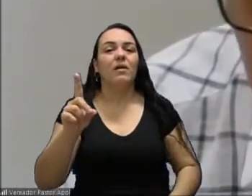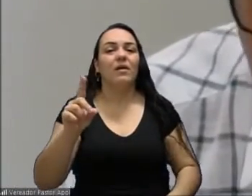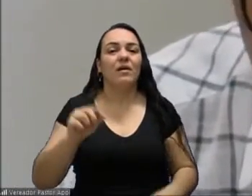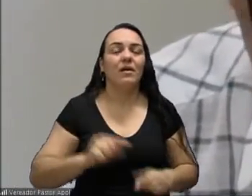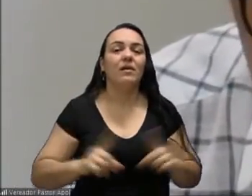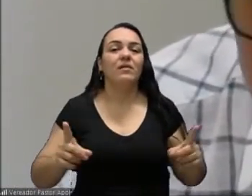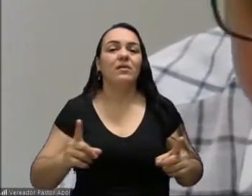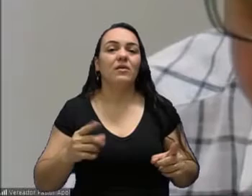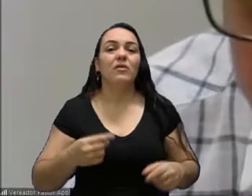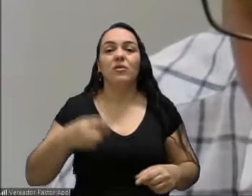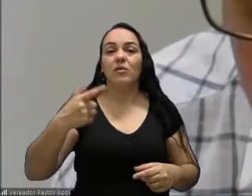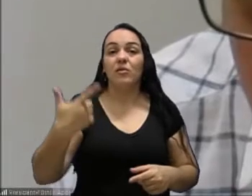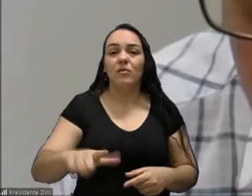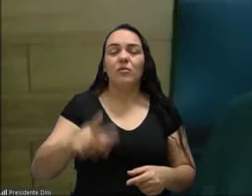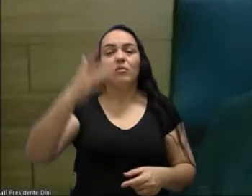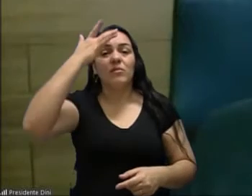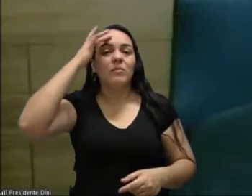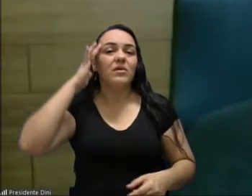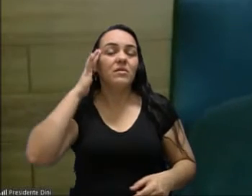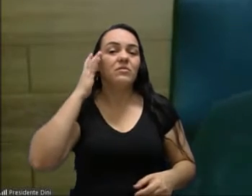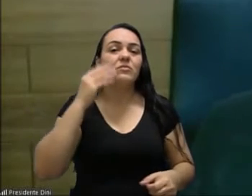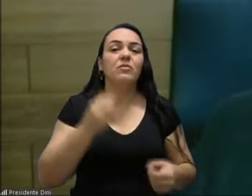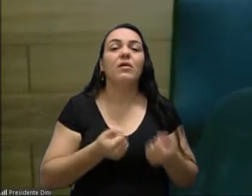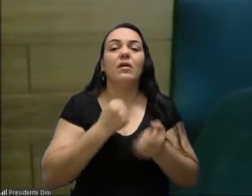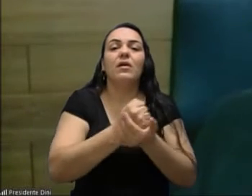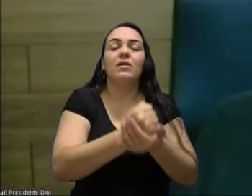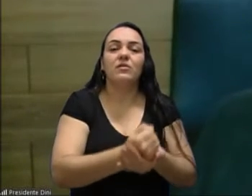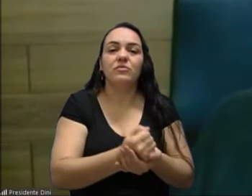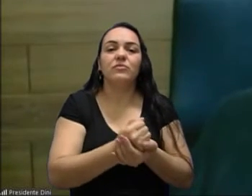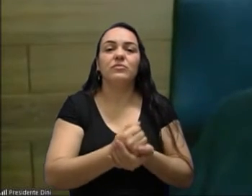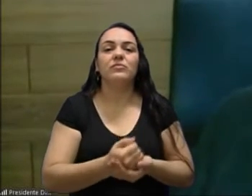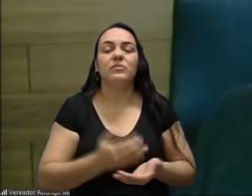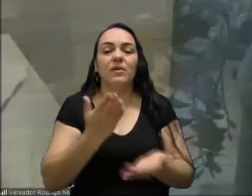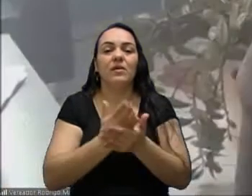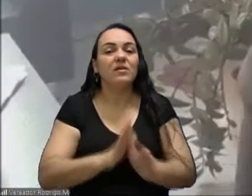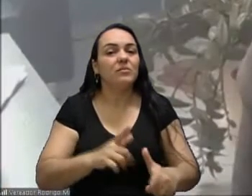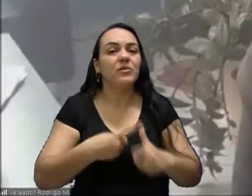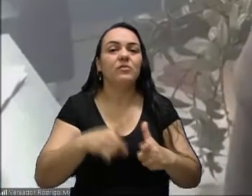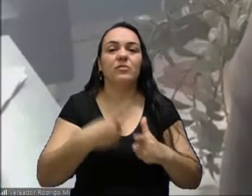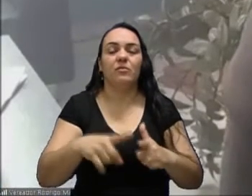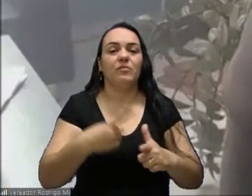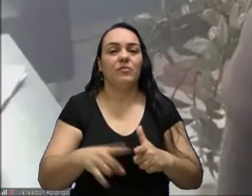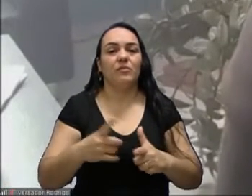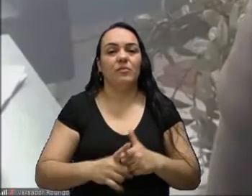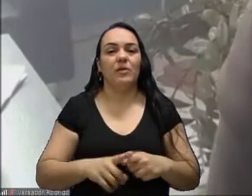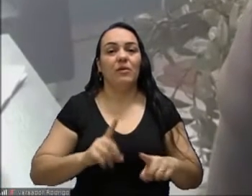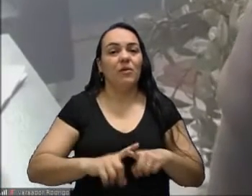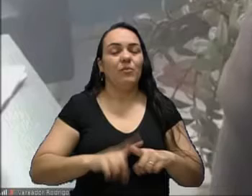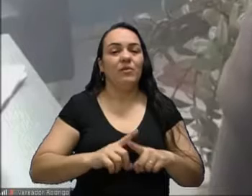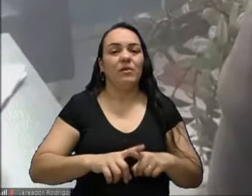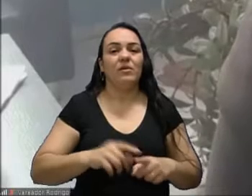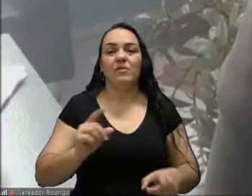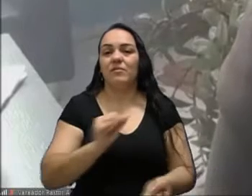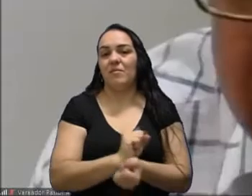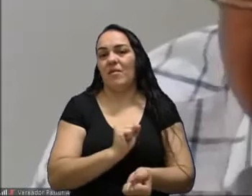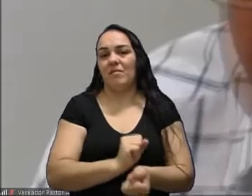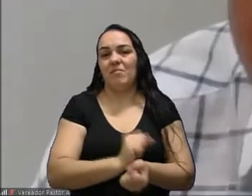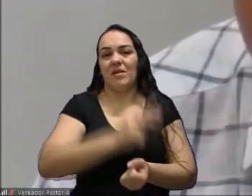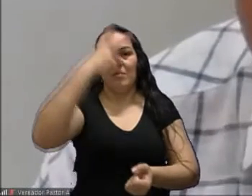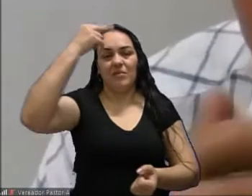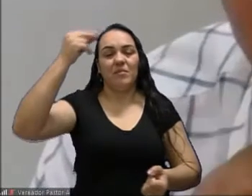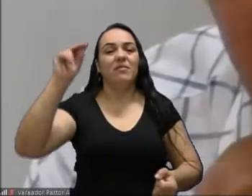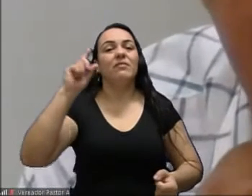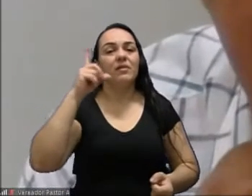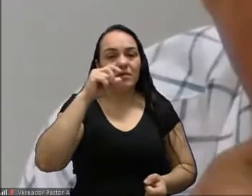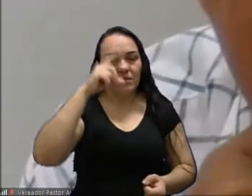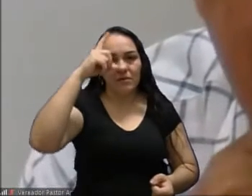gabinete atenda, para que a gente adiante isso daí? manda, manda, manda, manda, olha, Paulo, me